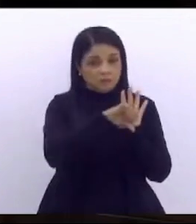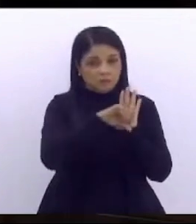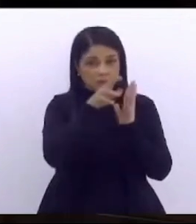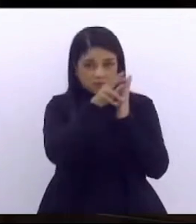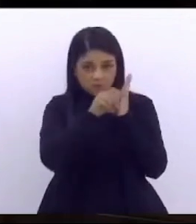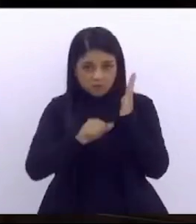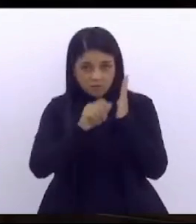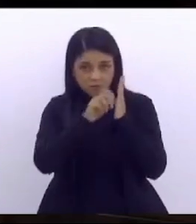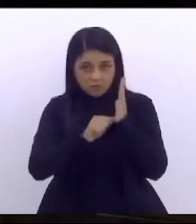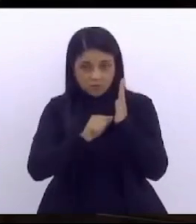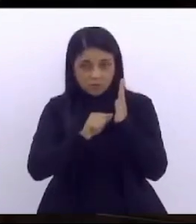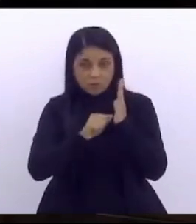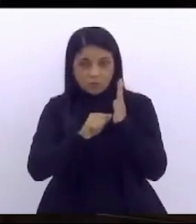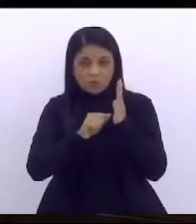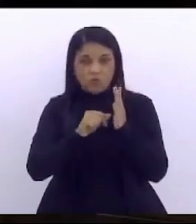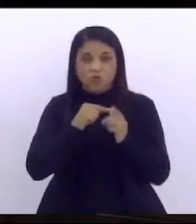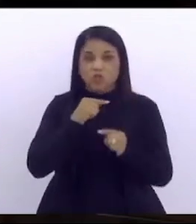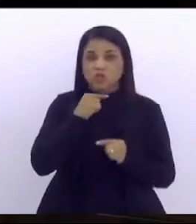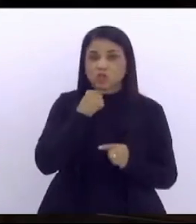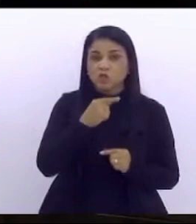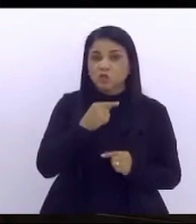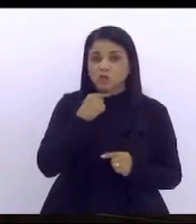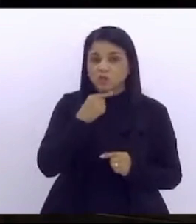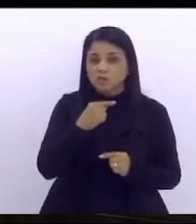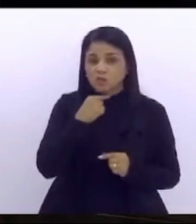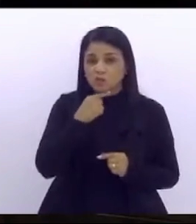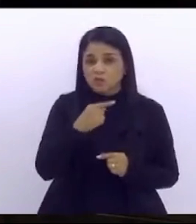aborto constitui medida duvidosa,